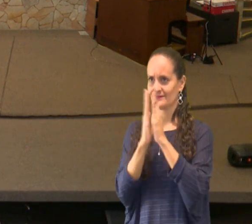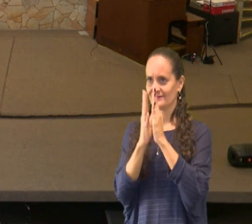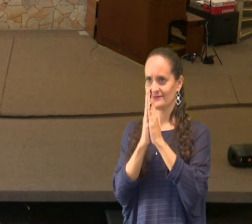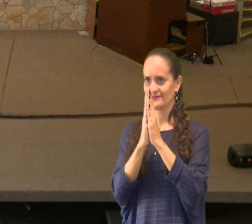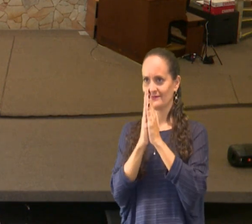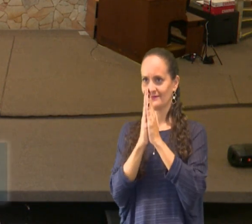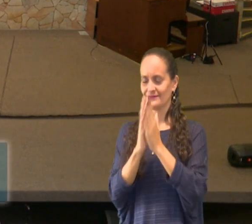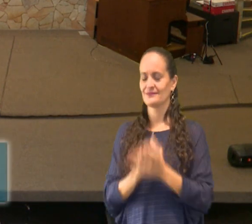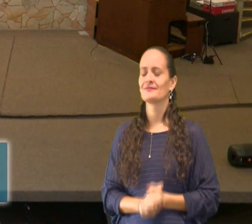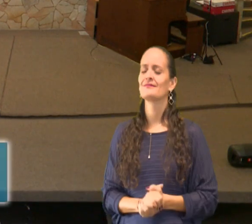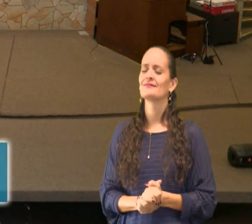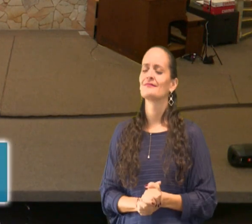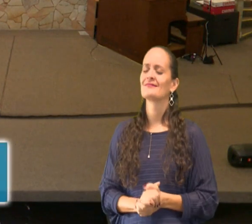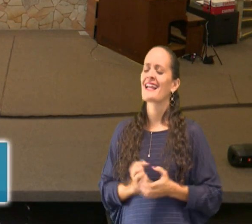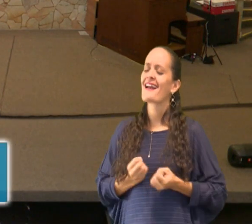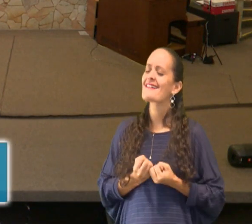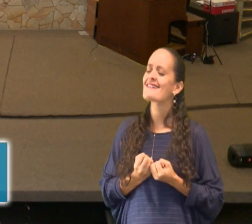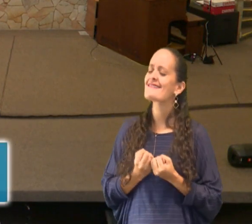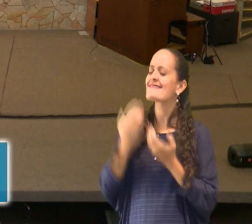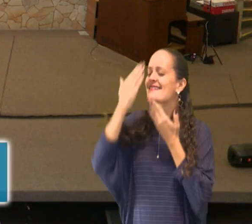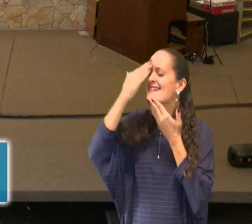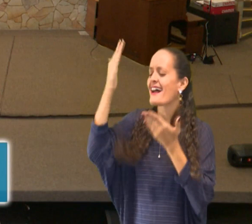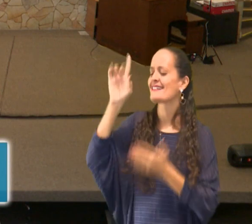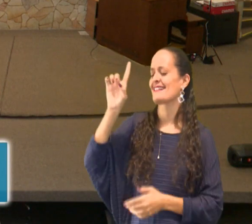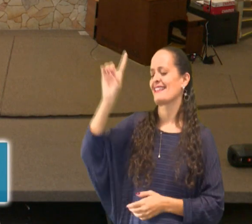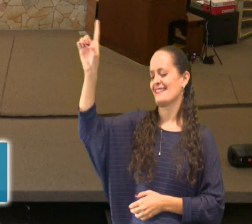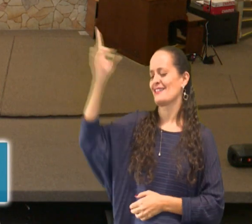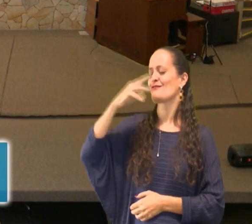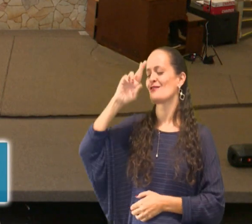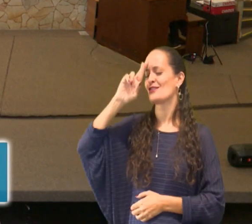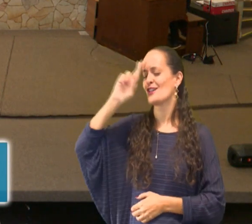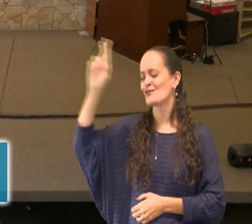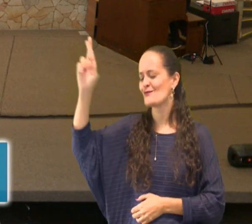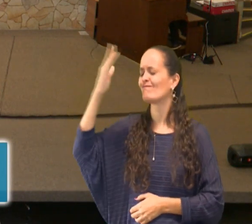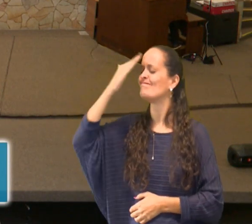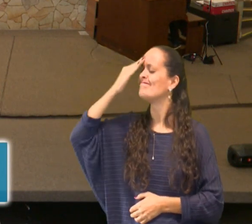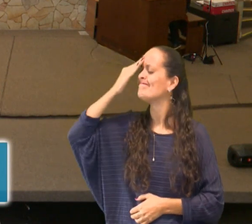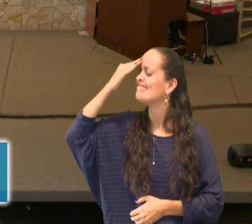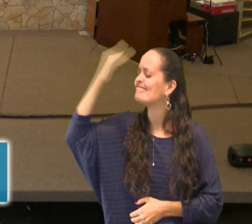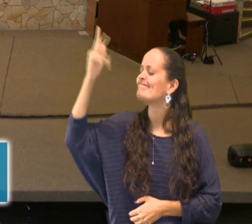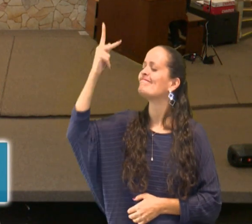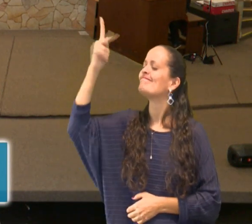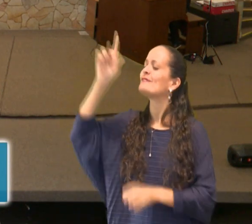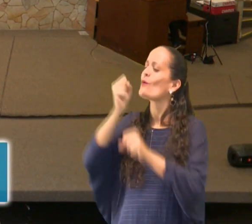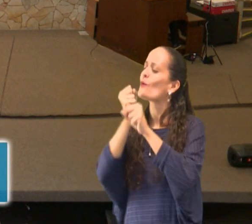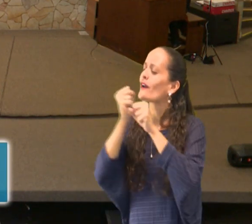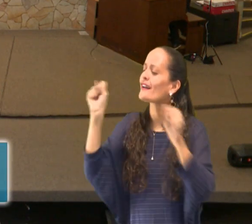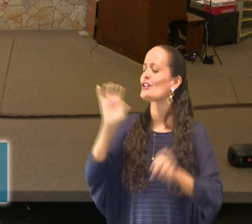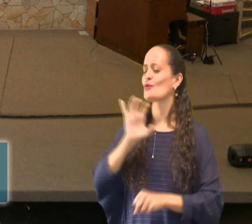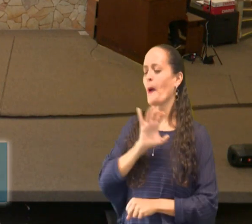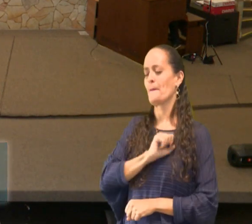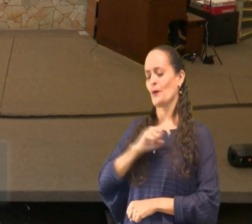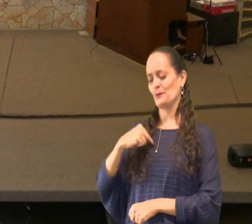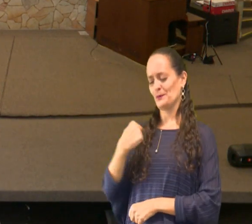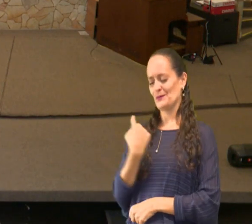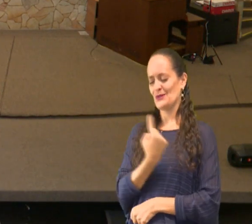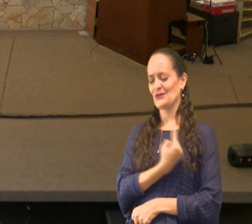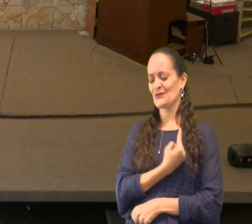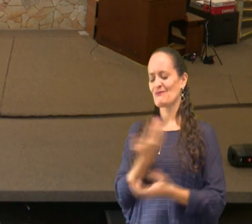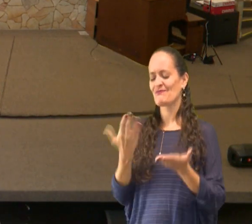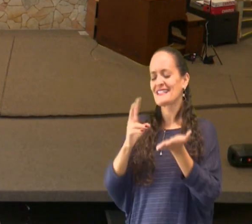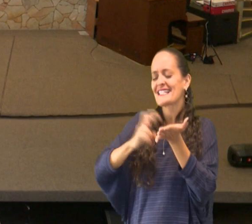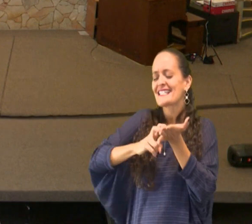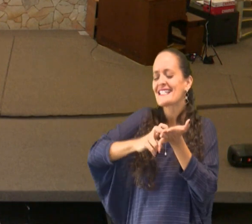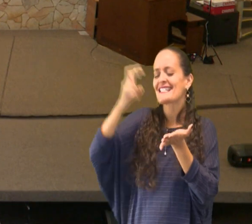Oremos. Graças te damos, Senhor, pela tua fidelidade, graças te damos pelo teu grandioso amor por nós. Nessa manhã